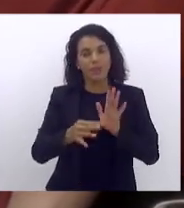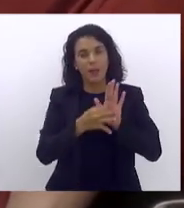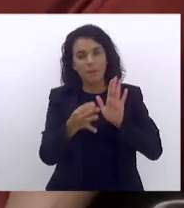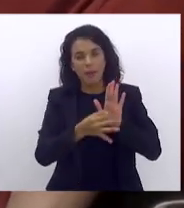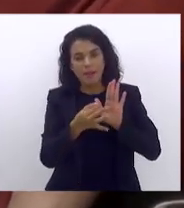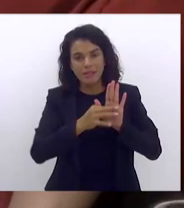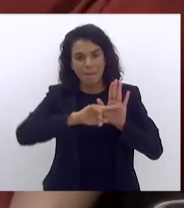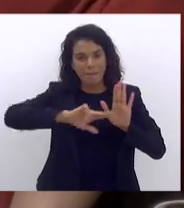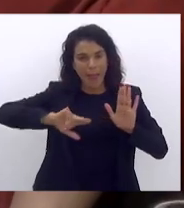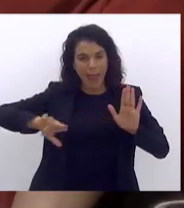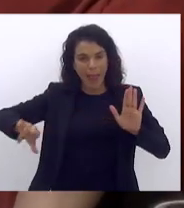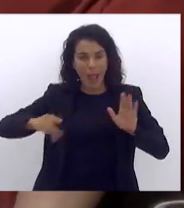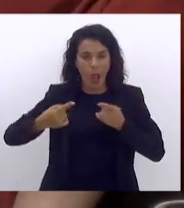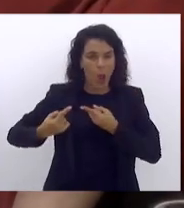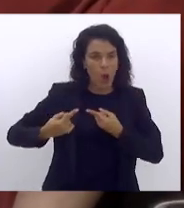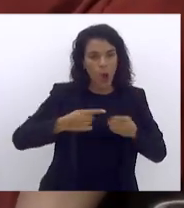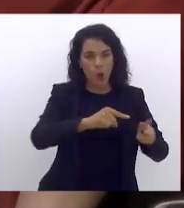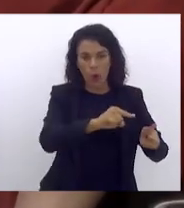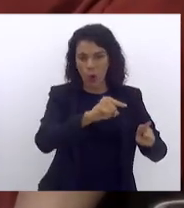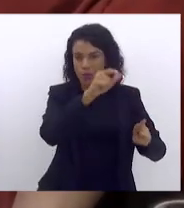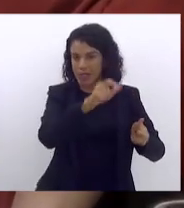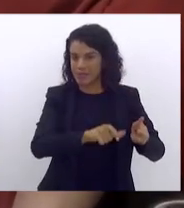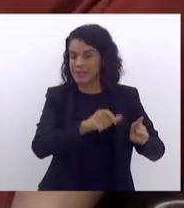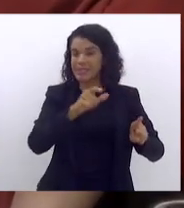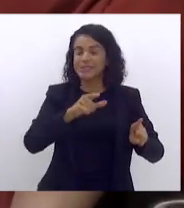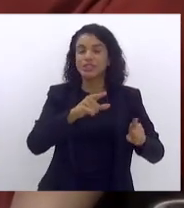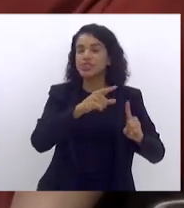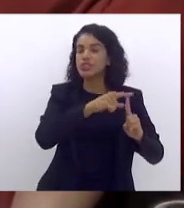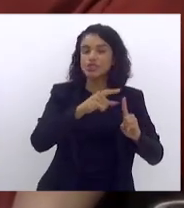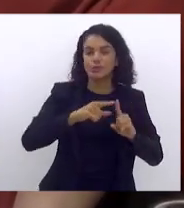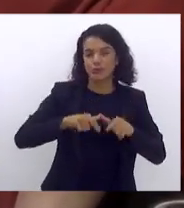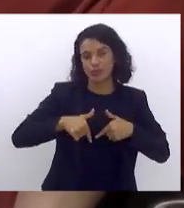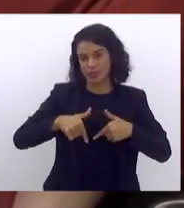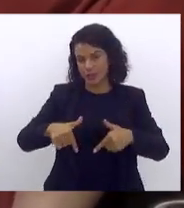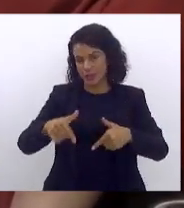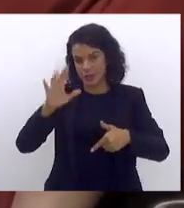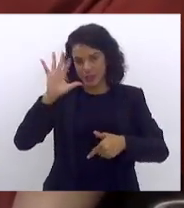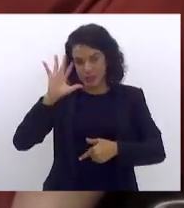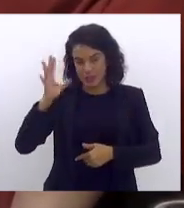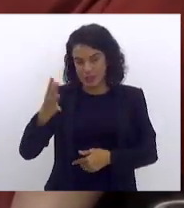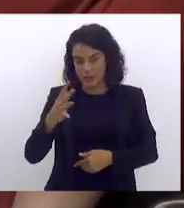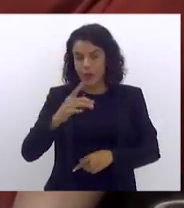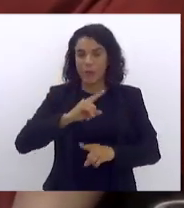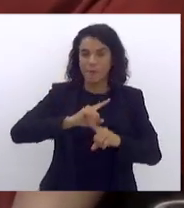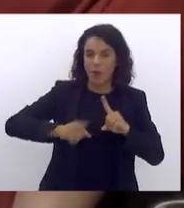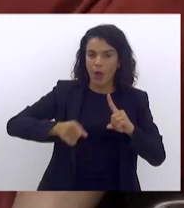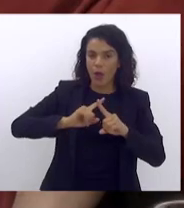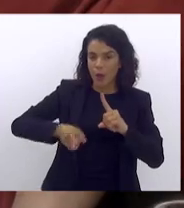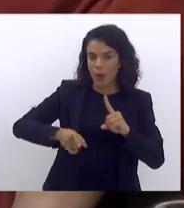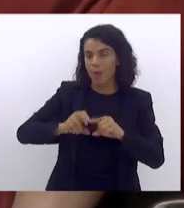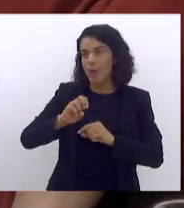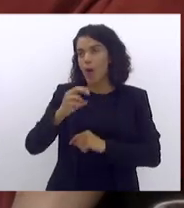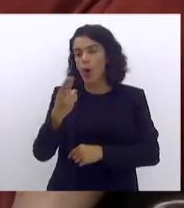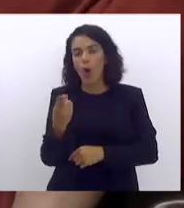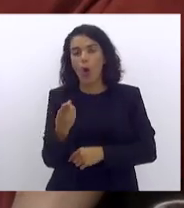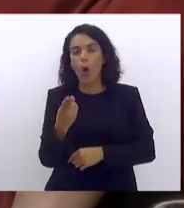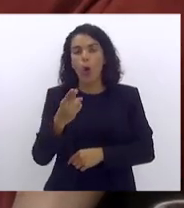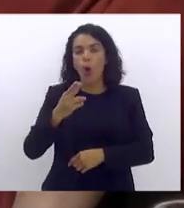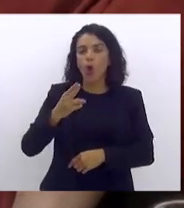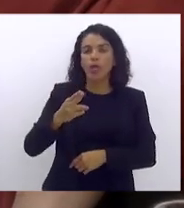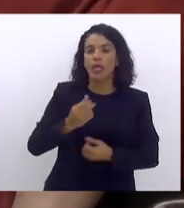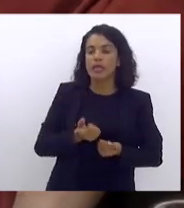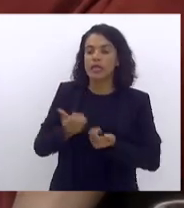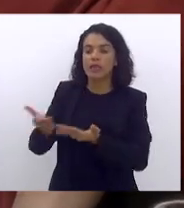pareceres contrários a esse tipo de iniciativa que veda ou que delega aos